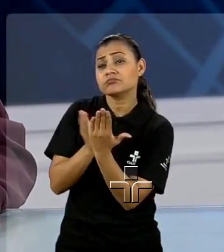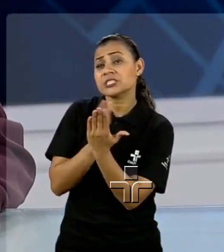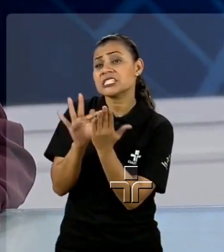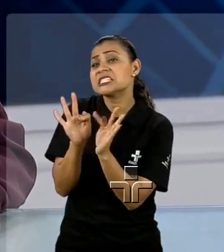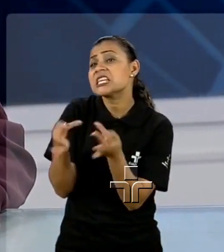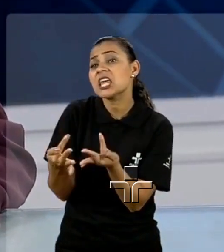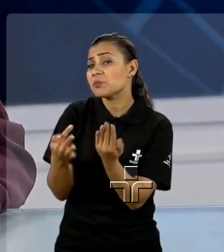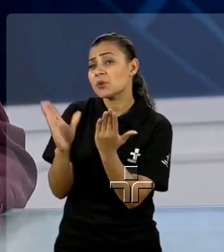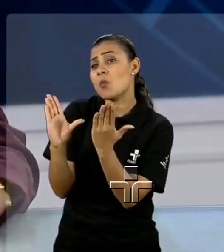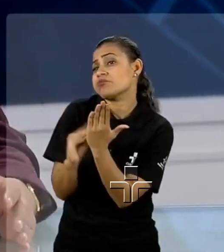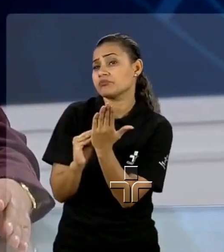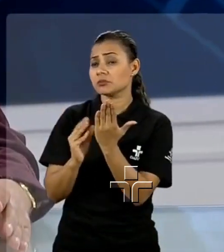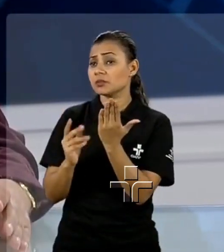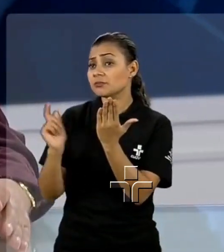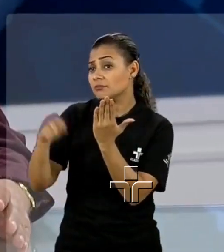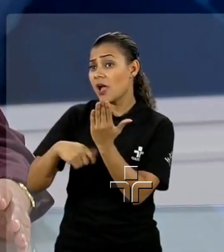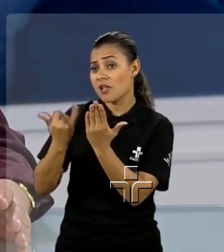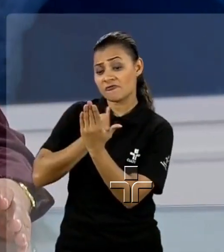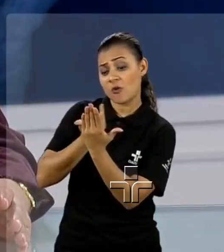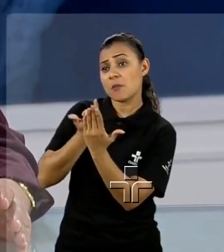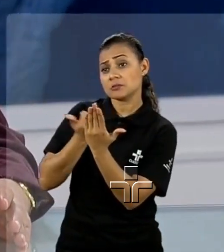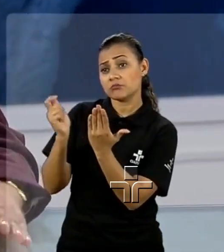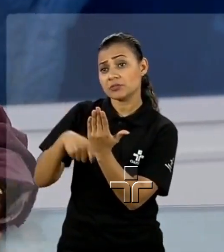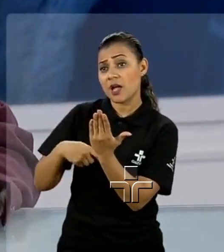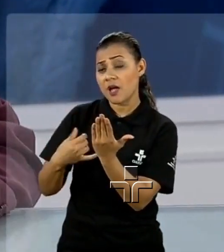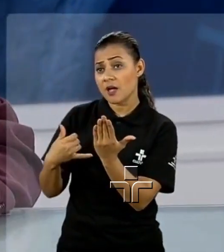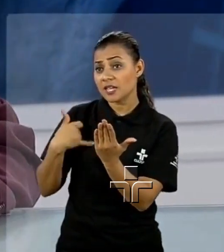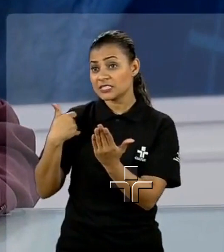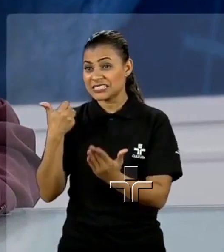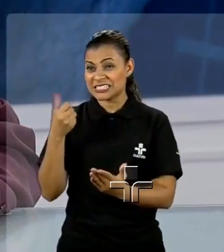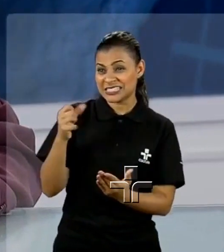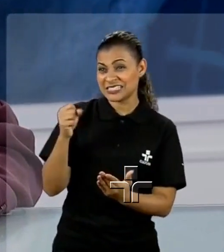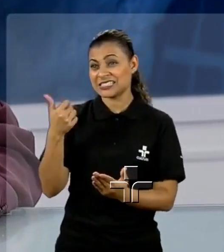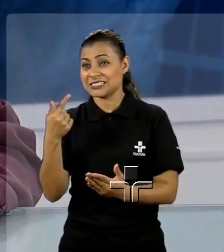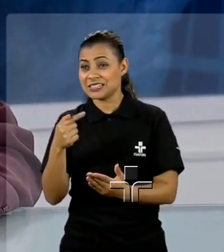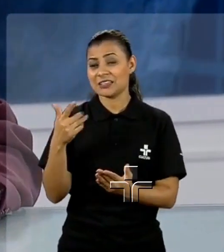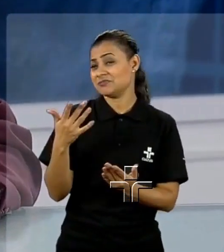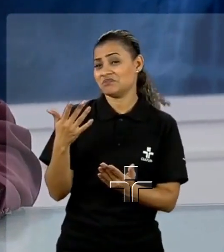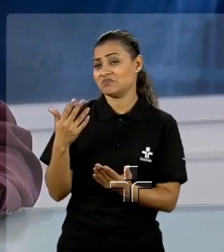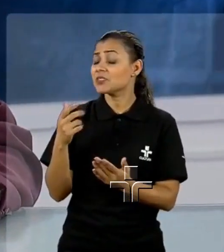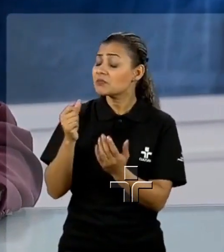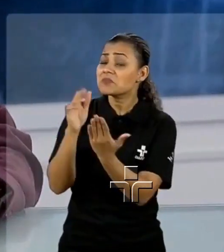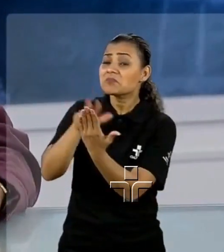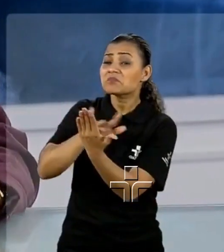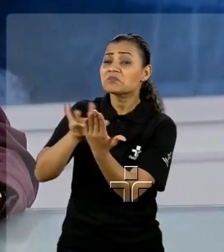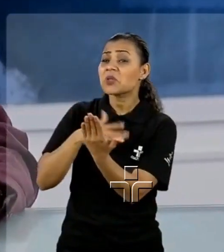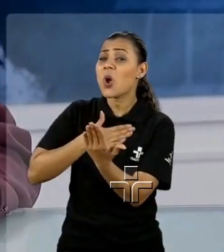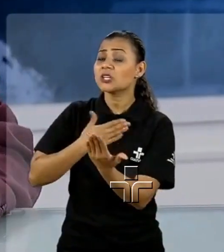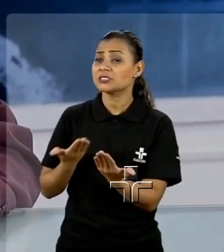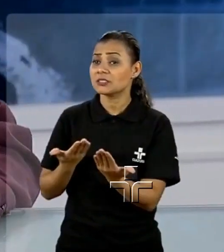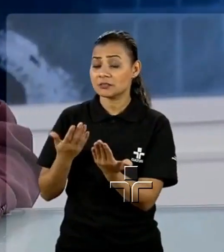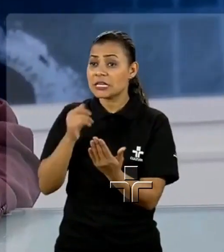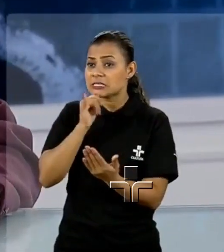Informação via celular, e não só pessoas de 17, 18 anos. Então, o que eu estava dizendo é o seguinte: em relação à leitura em celular,